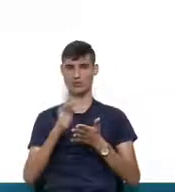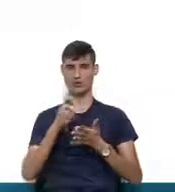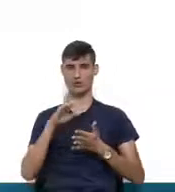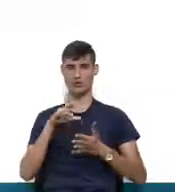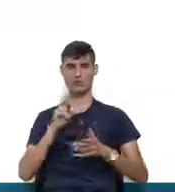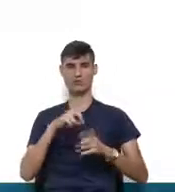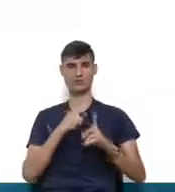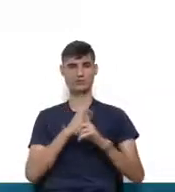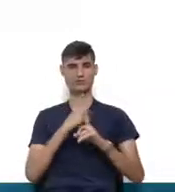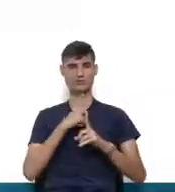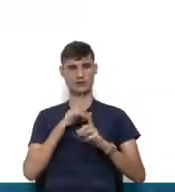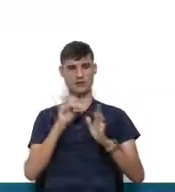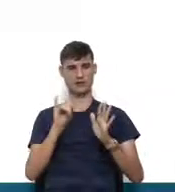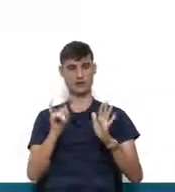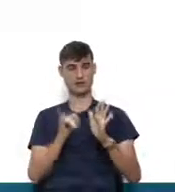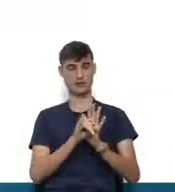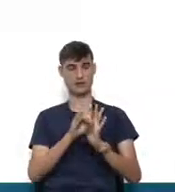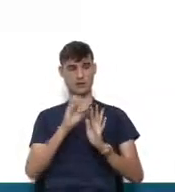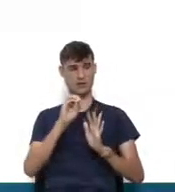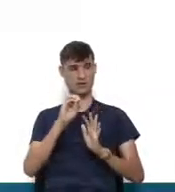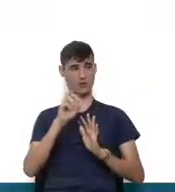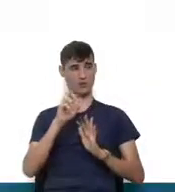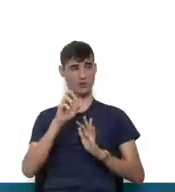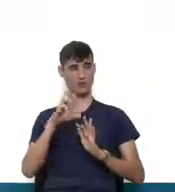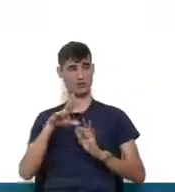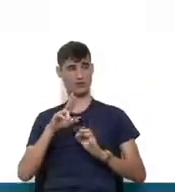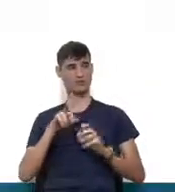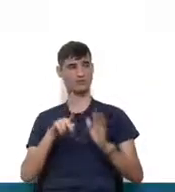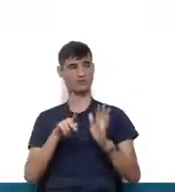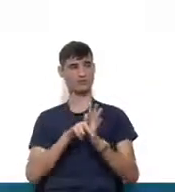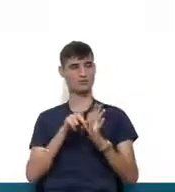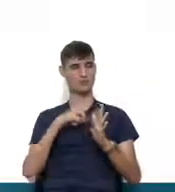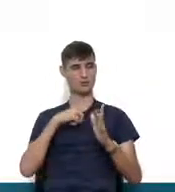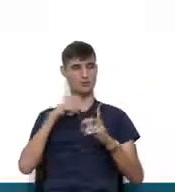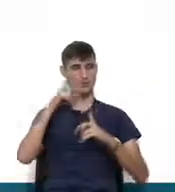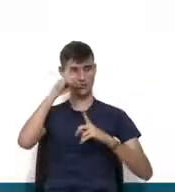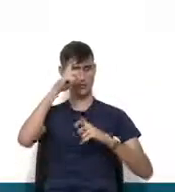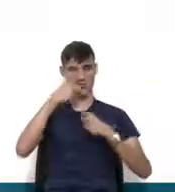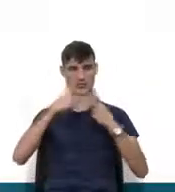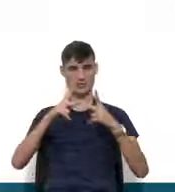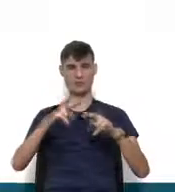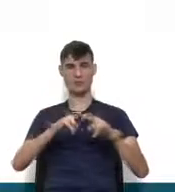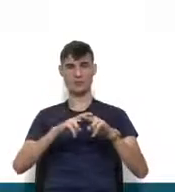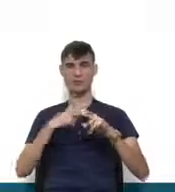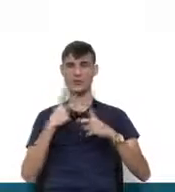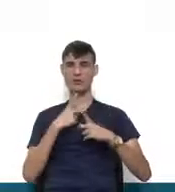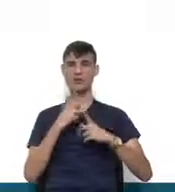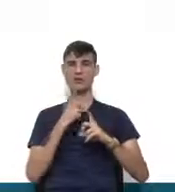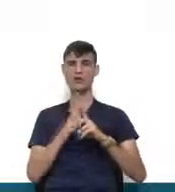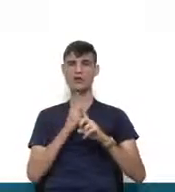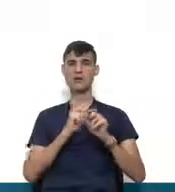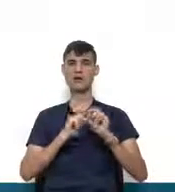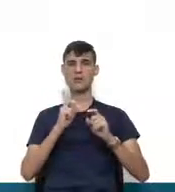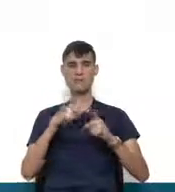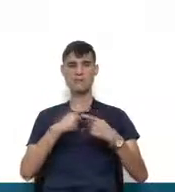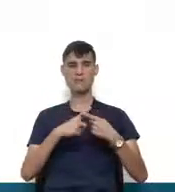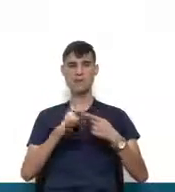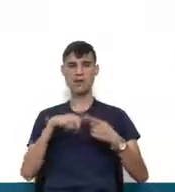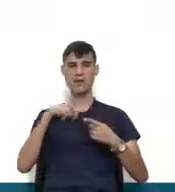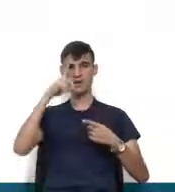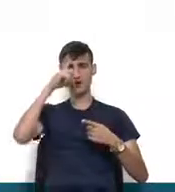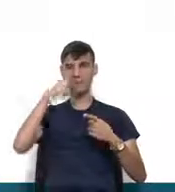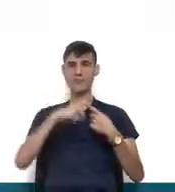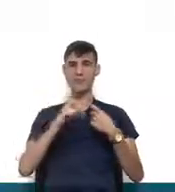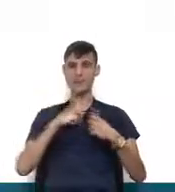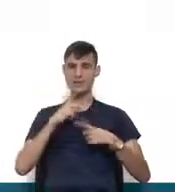da identidade de Euler, tá? Então, essa forma complexa. E a gente pode identificar por que ela é complexa, porque